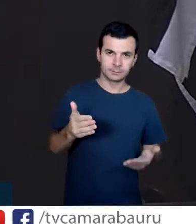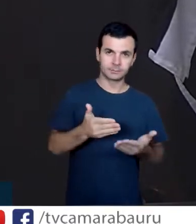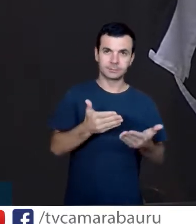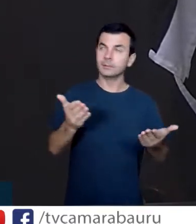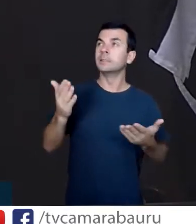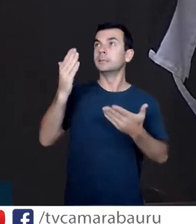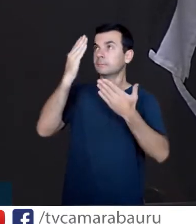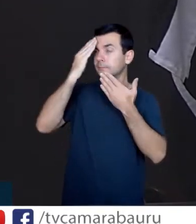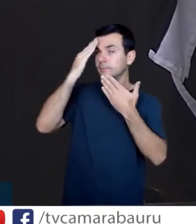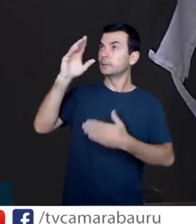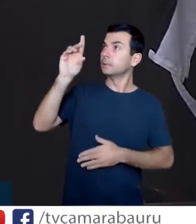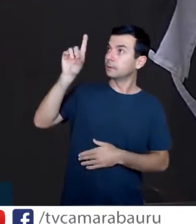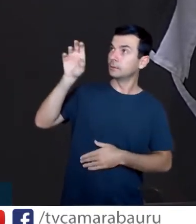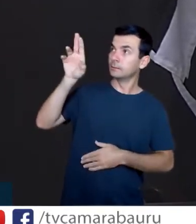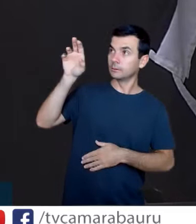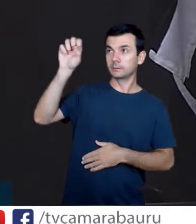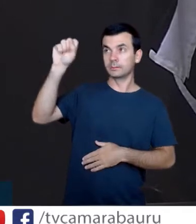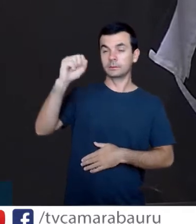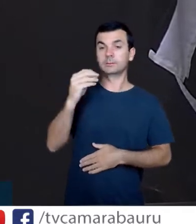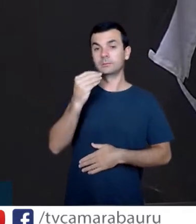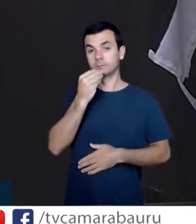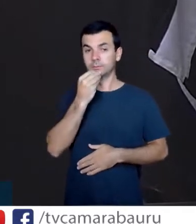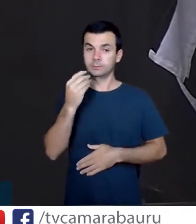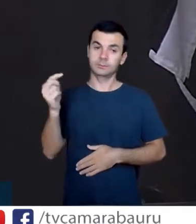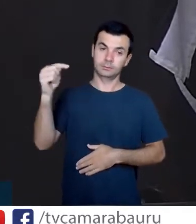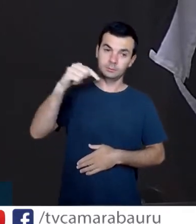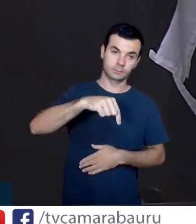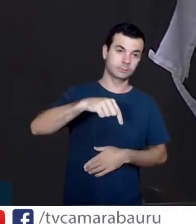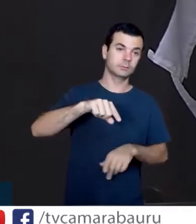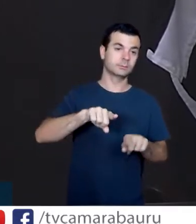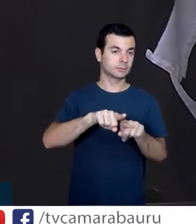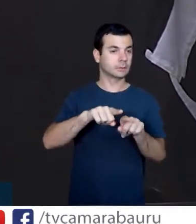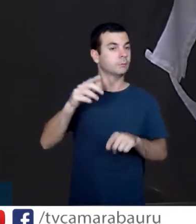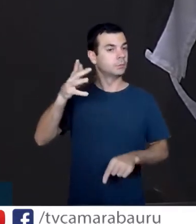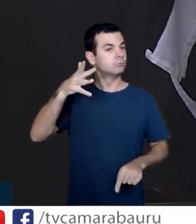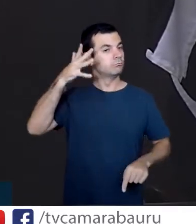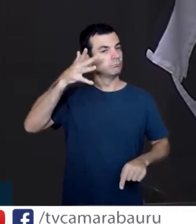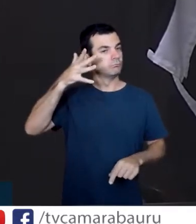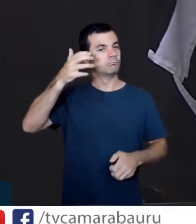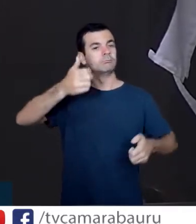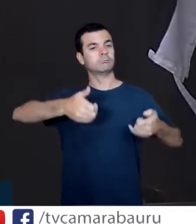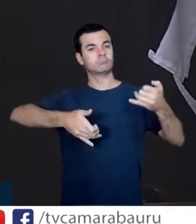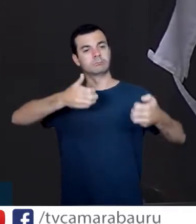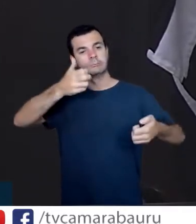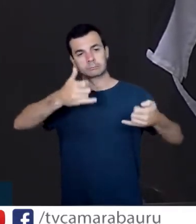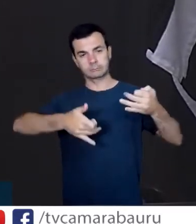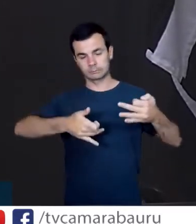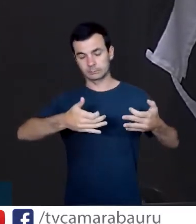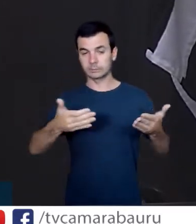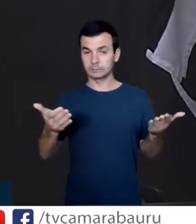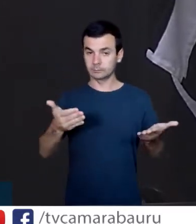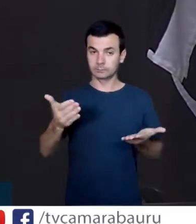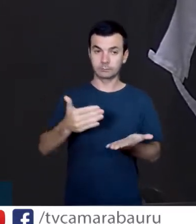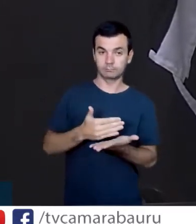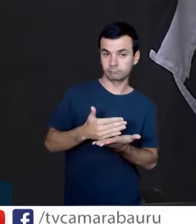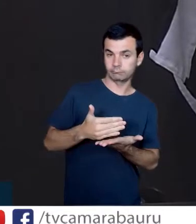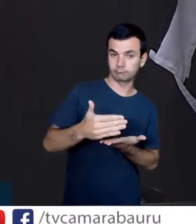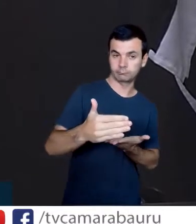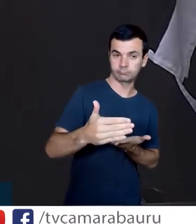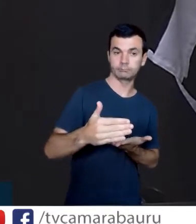de estarmos aqui, mais uma vez, falando em nome da população. Gostaria de iniciar a nossa